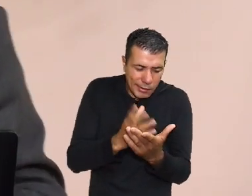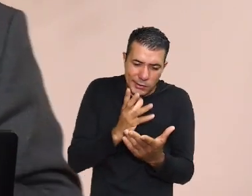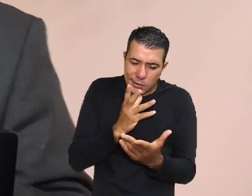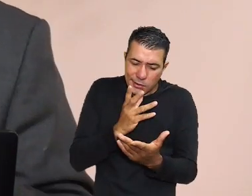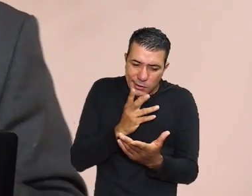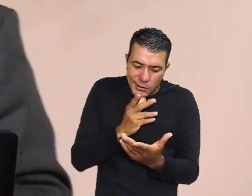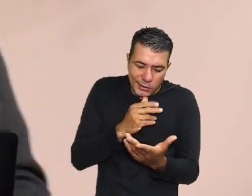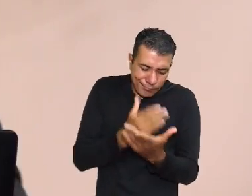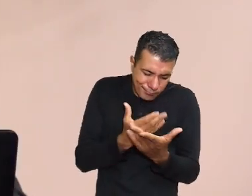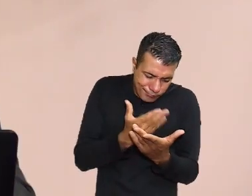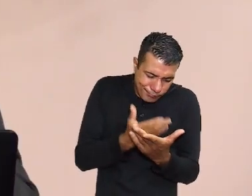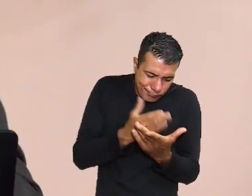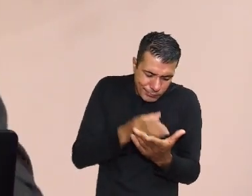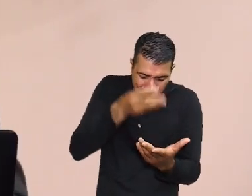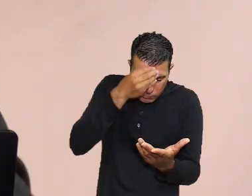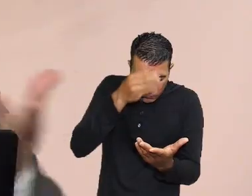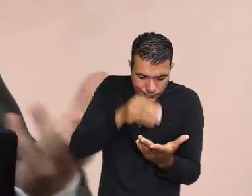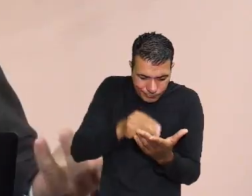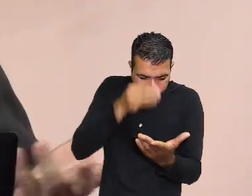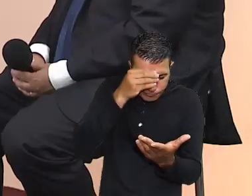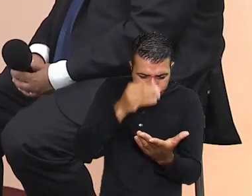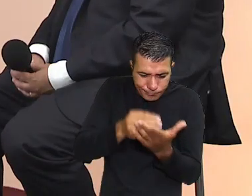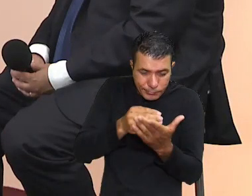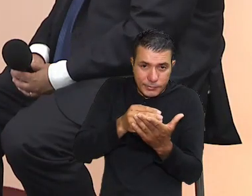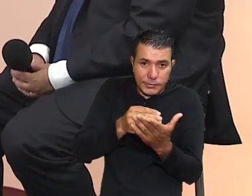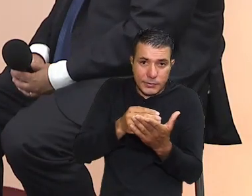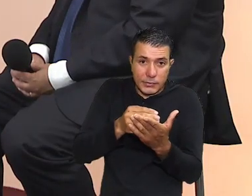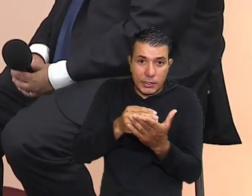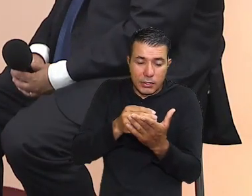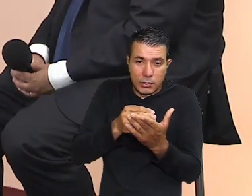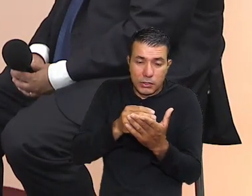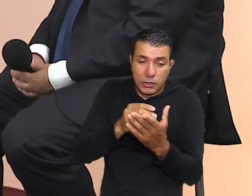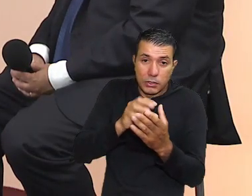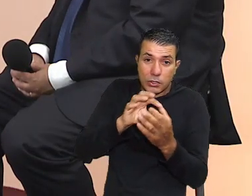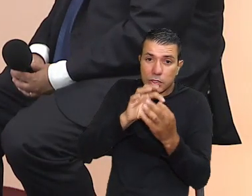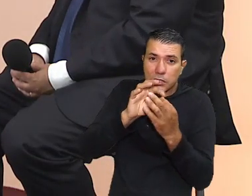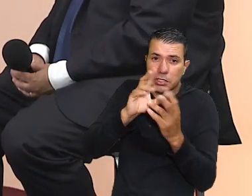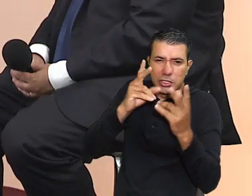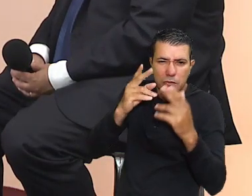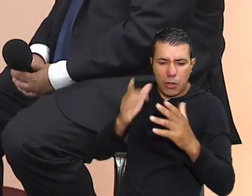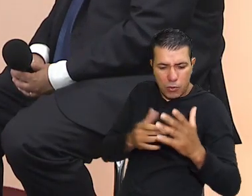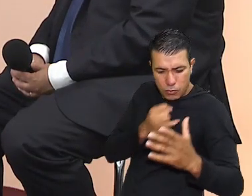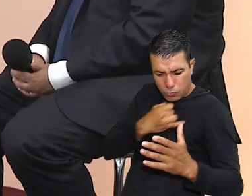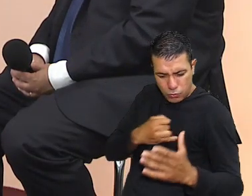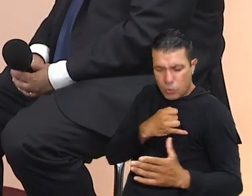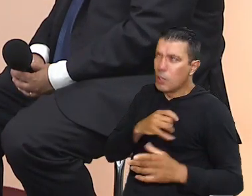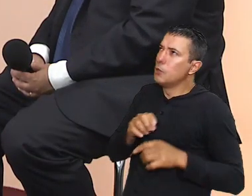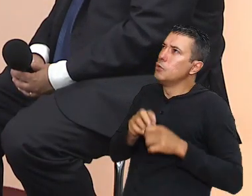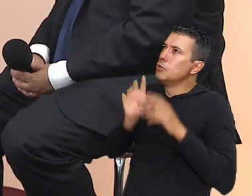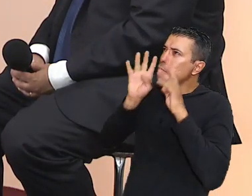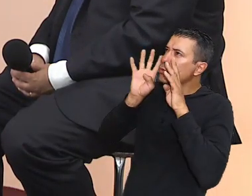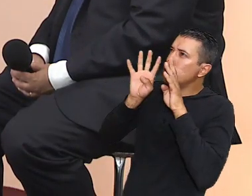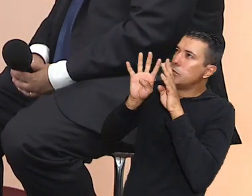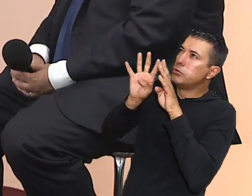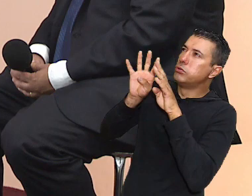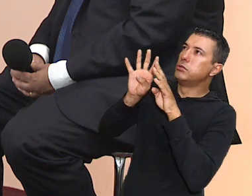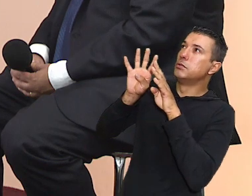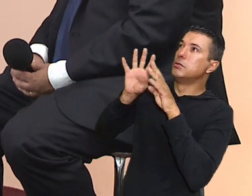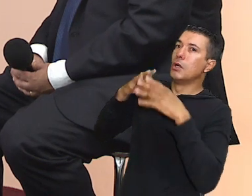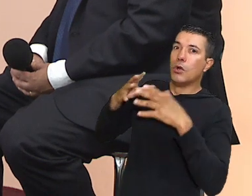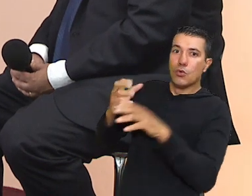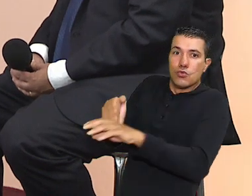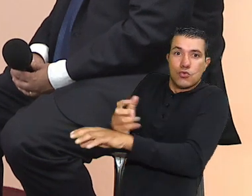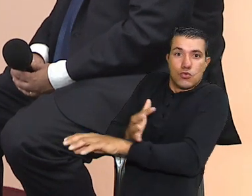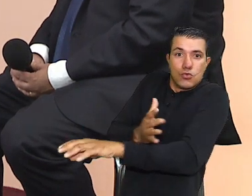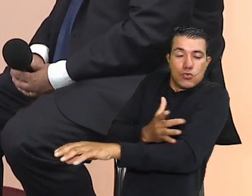assistindo, pensando no, tentando me colocar no lugar de João e imaginando a sensação, a